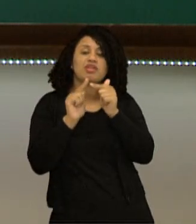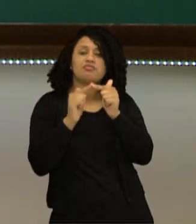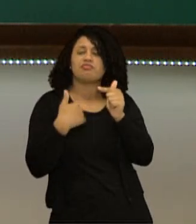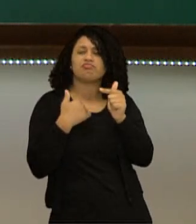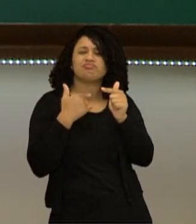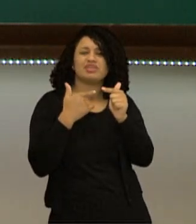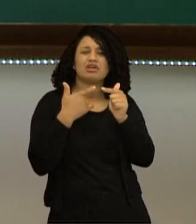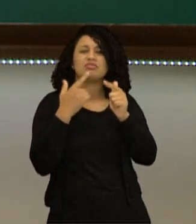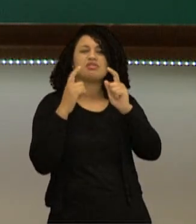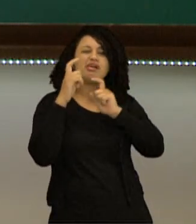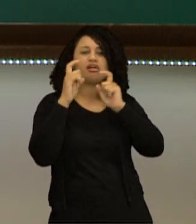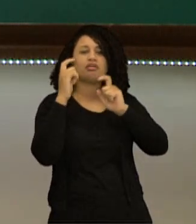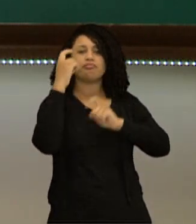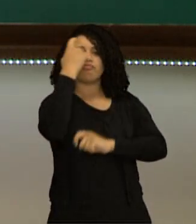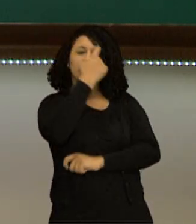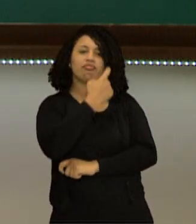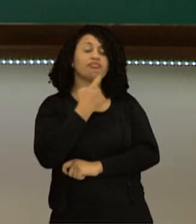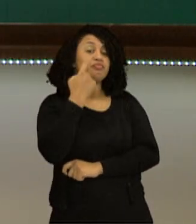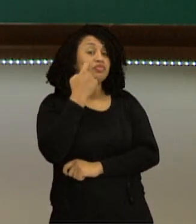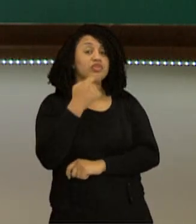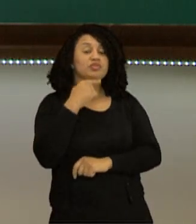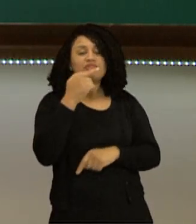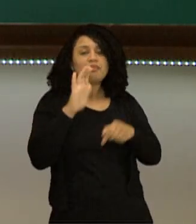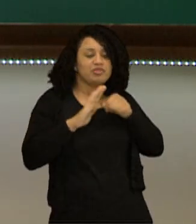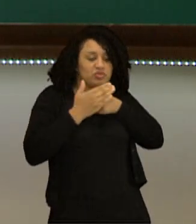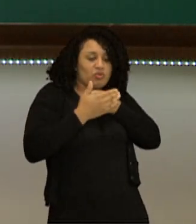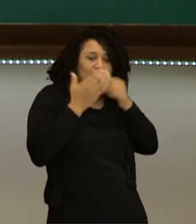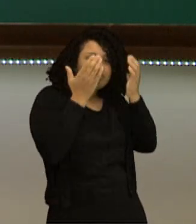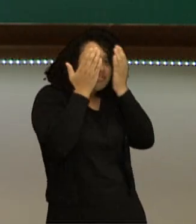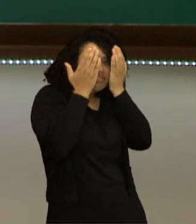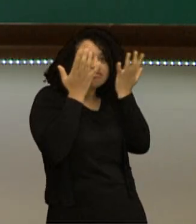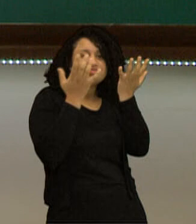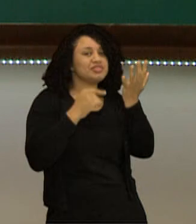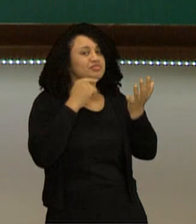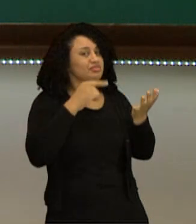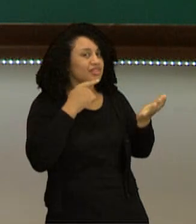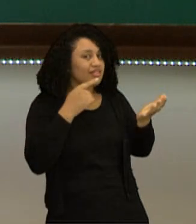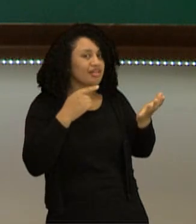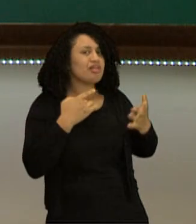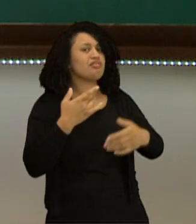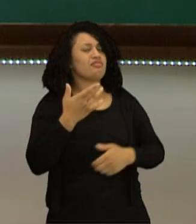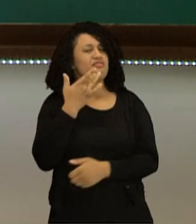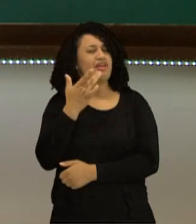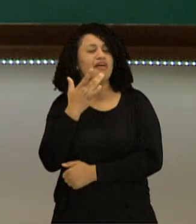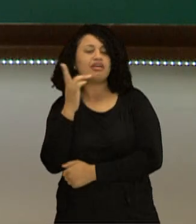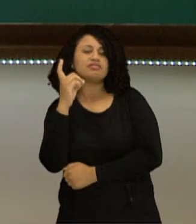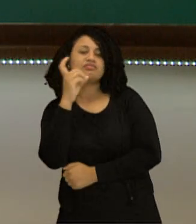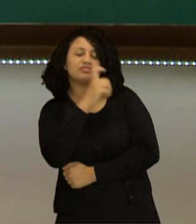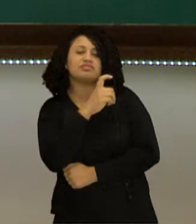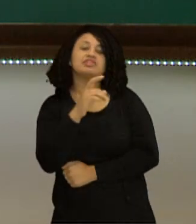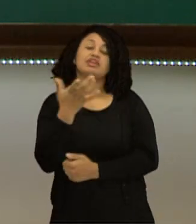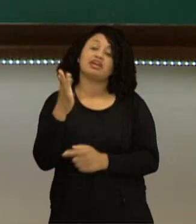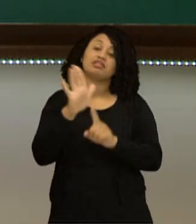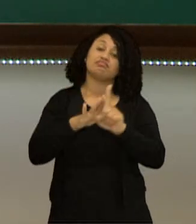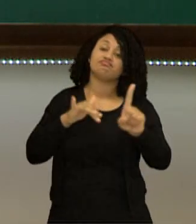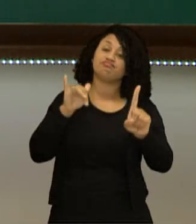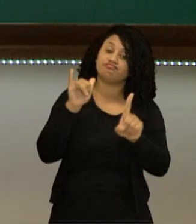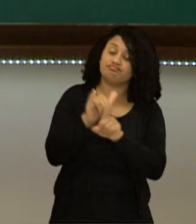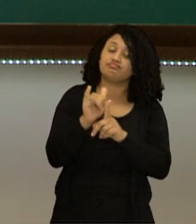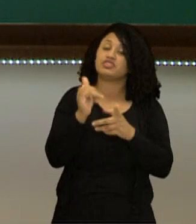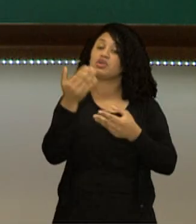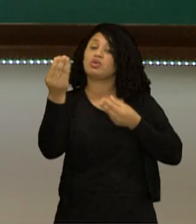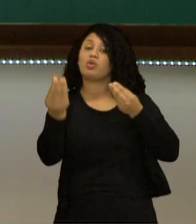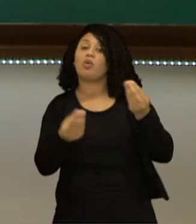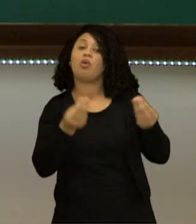facial, algo que você não tem como esconder, está ali no seu rosto, é fácil, será? Será que ele sofreu bullying? Como é que foi essa